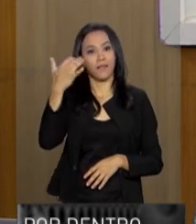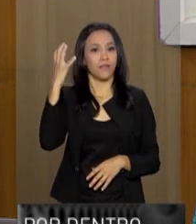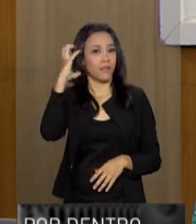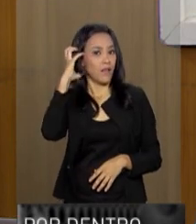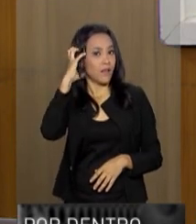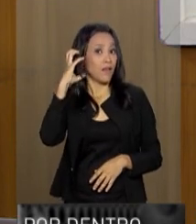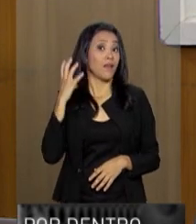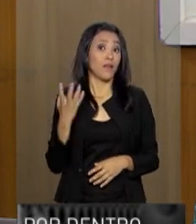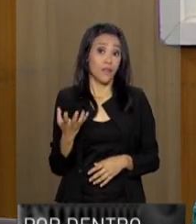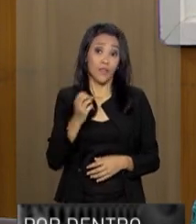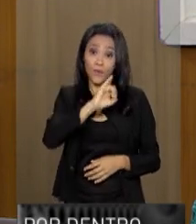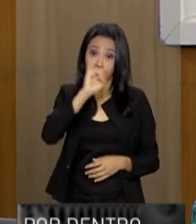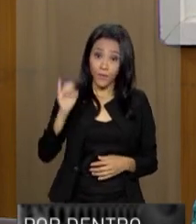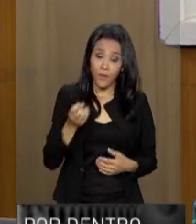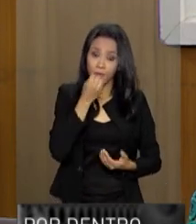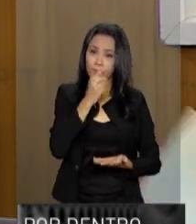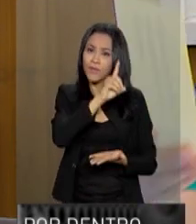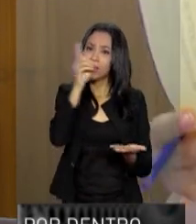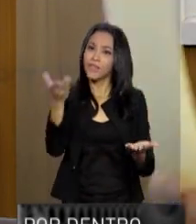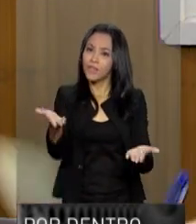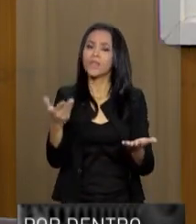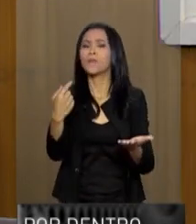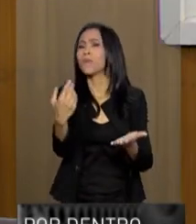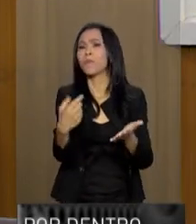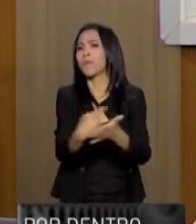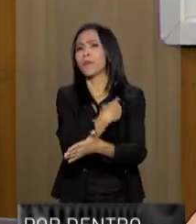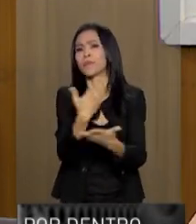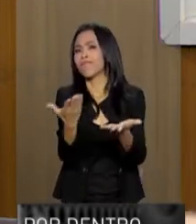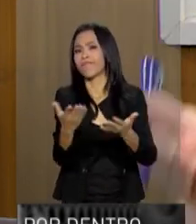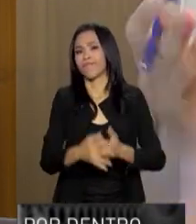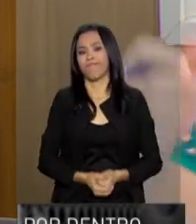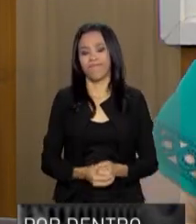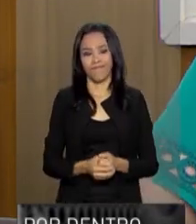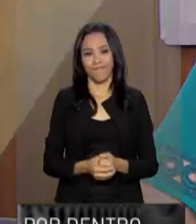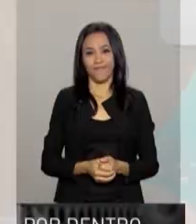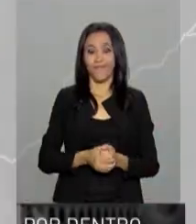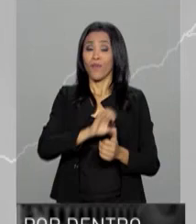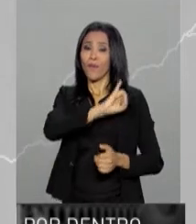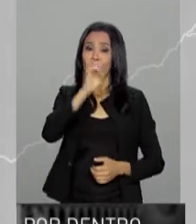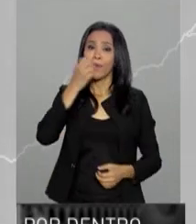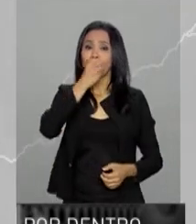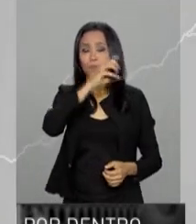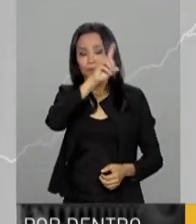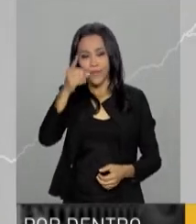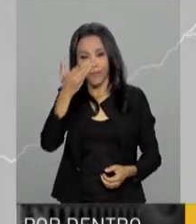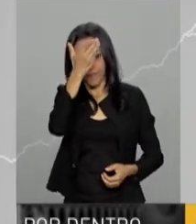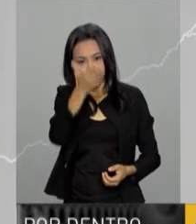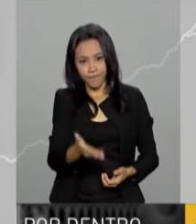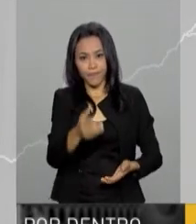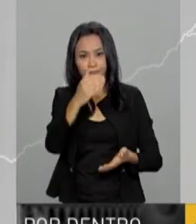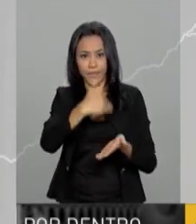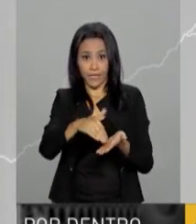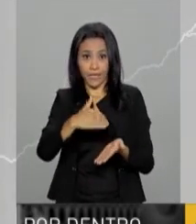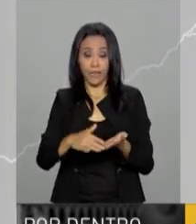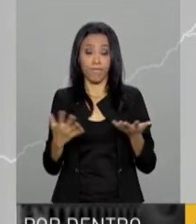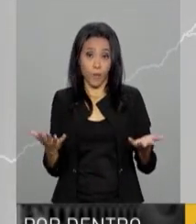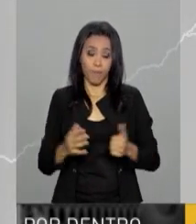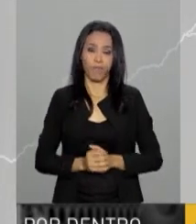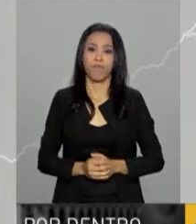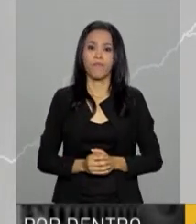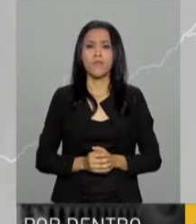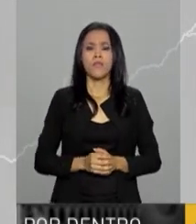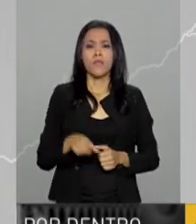a eni olá alex bom dia pra você com essa pergunta olá bom dia bom dia secretário bem adolescentes e jovens têm